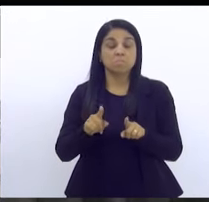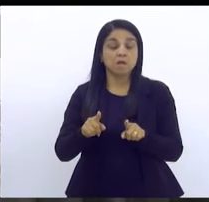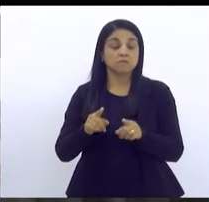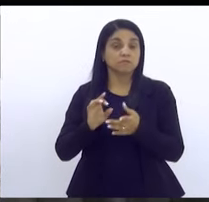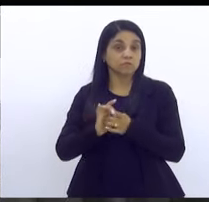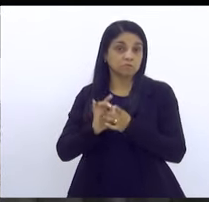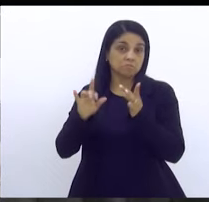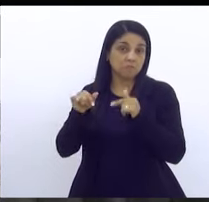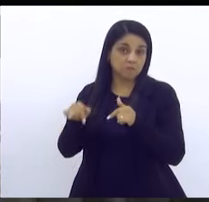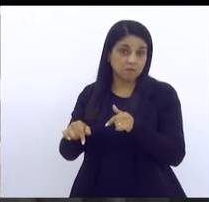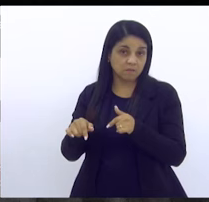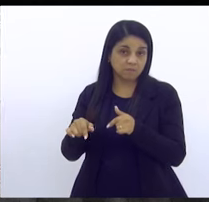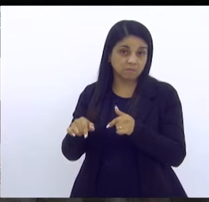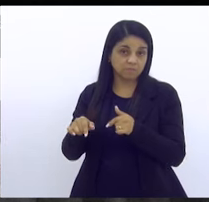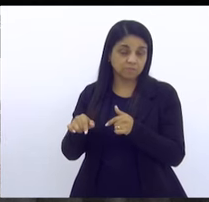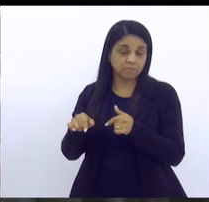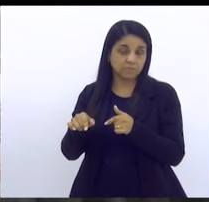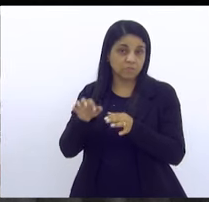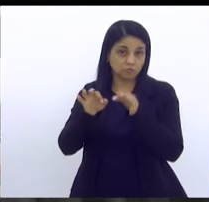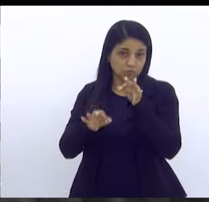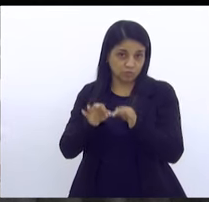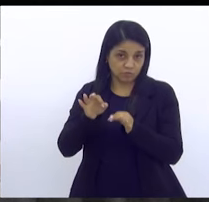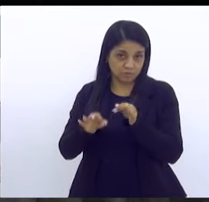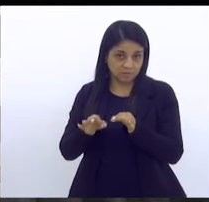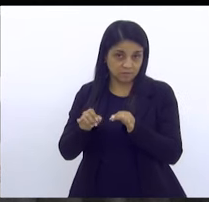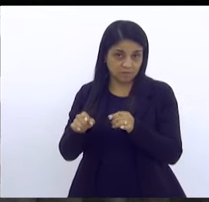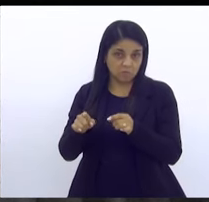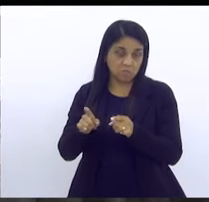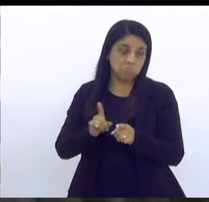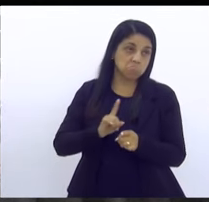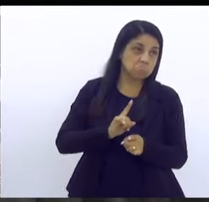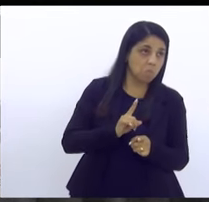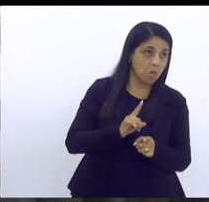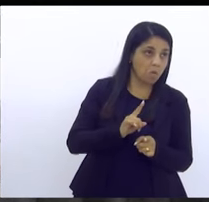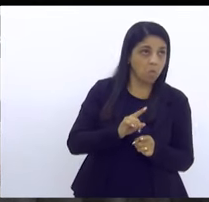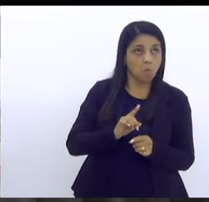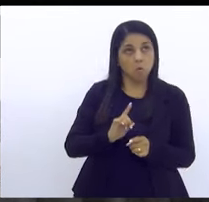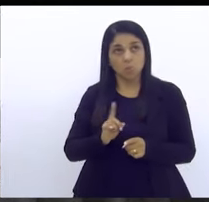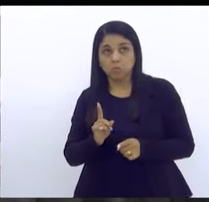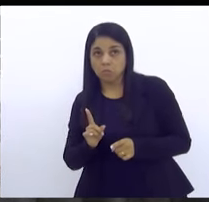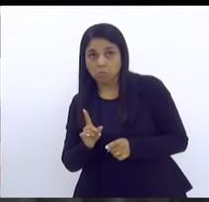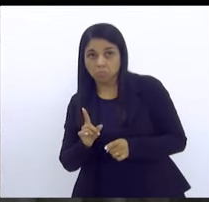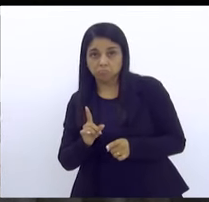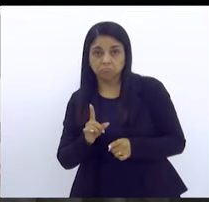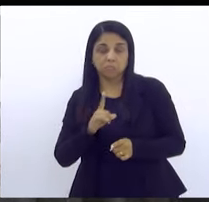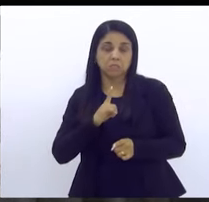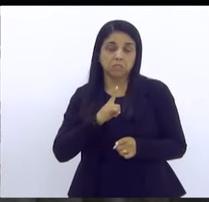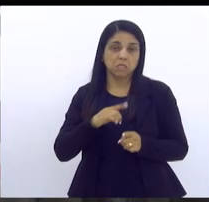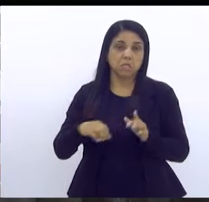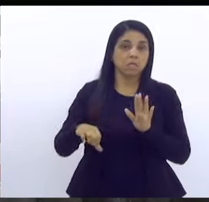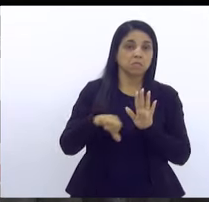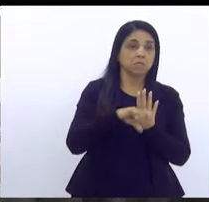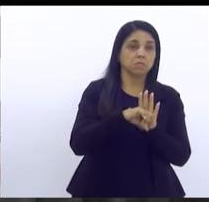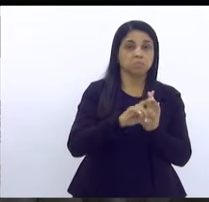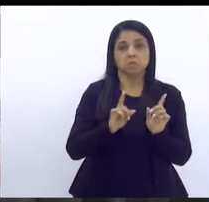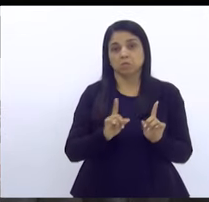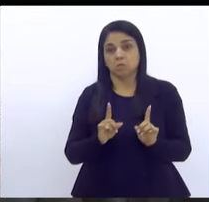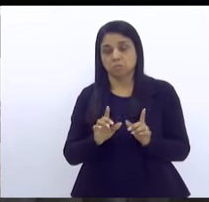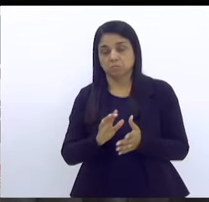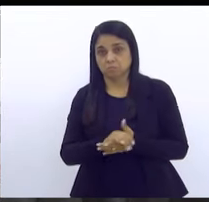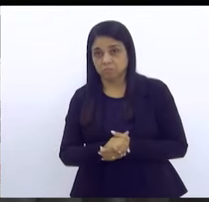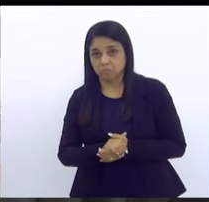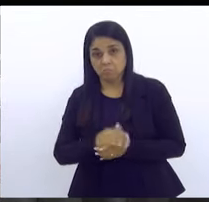absolvidos, não porque estavam ou não, teriam ou não praticado aquele delito, mas porque não